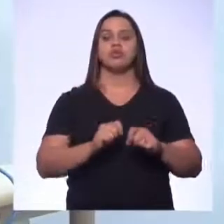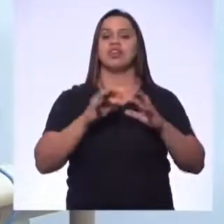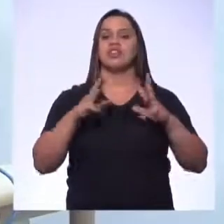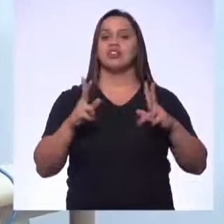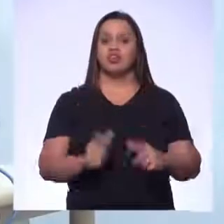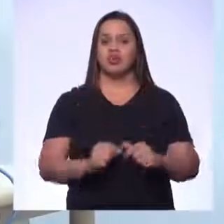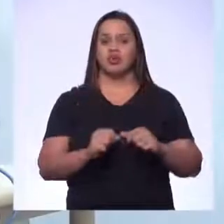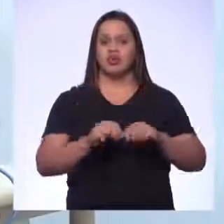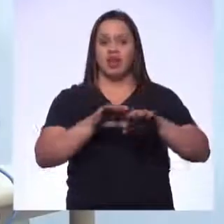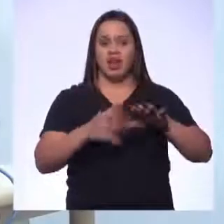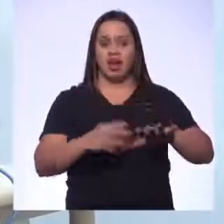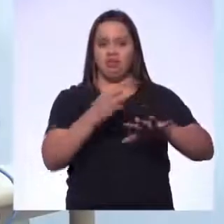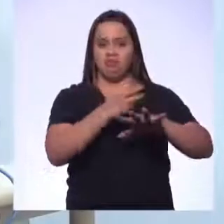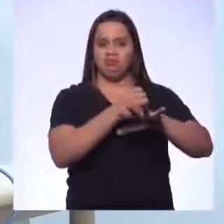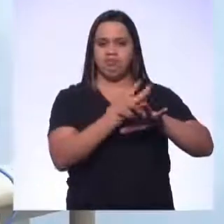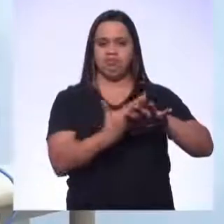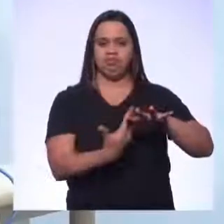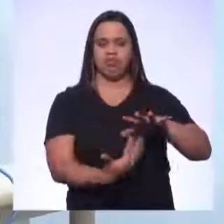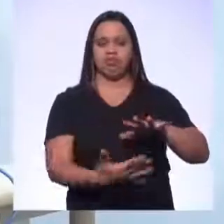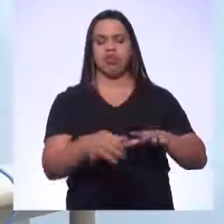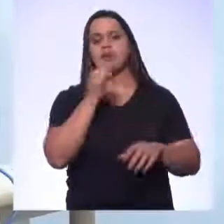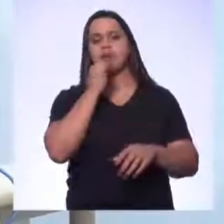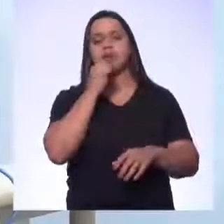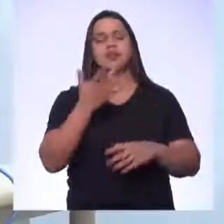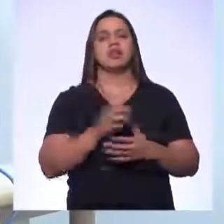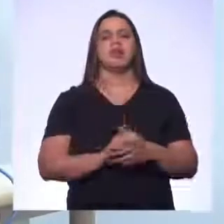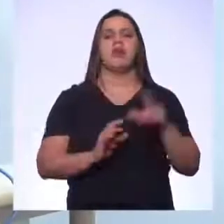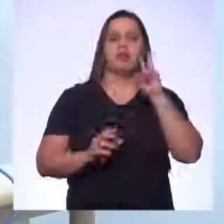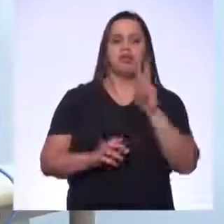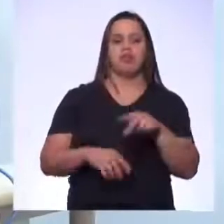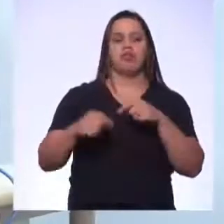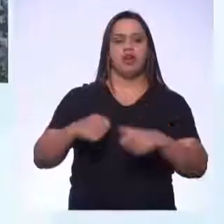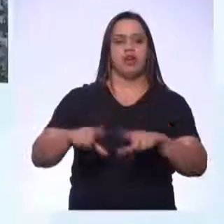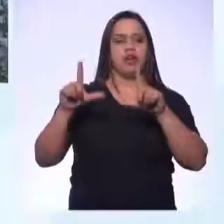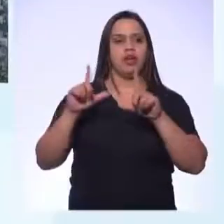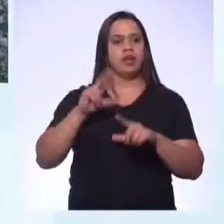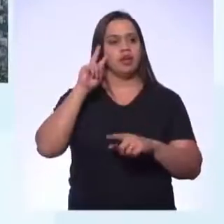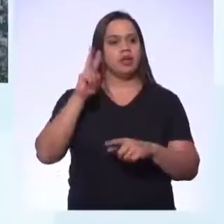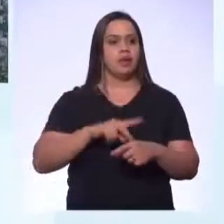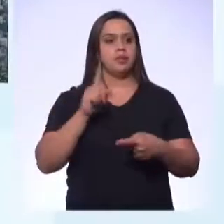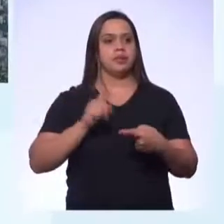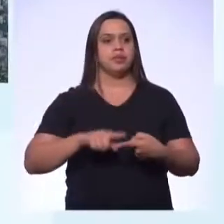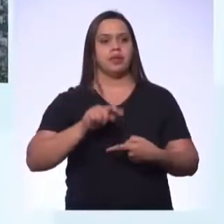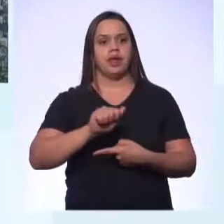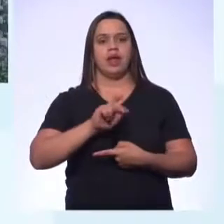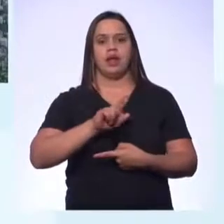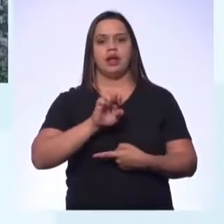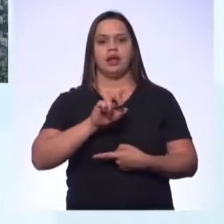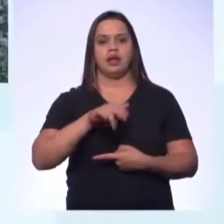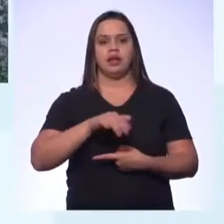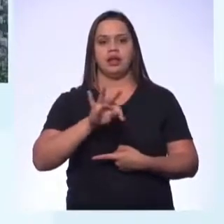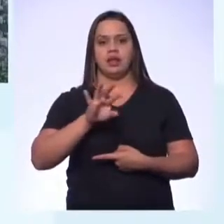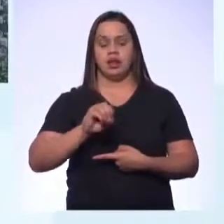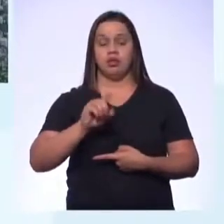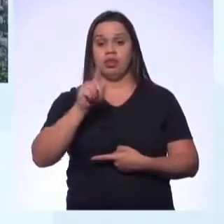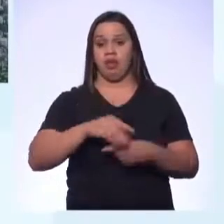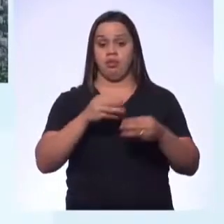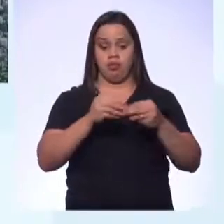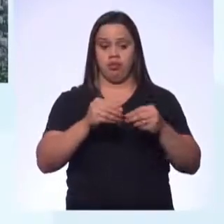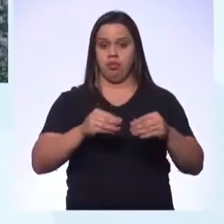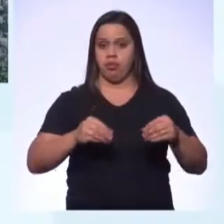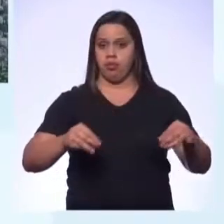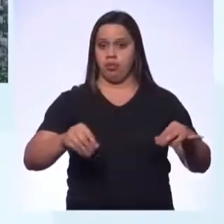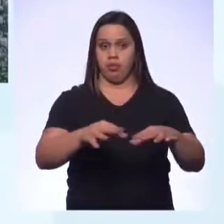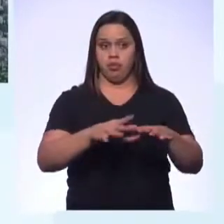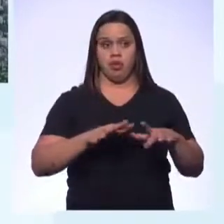são bastante sensíveis. Então, vamos dar um exemplo aí, vamos ver aí na tela. Tem o arenito, que é a formação de areia. Então, vocês sabem que a areia